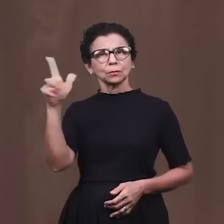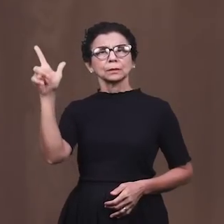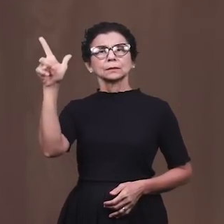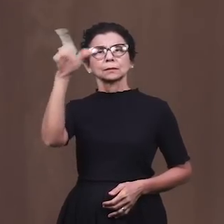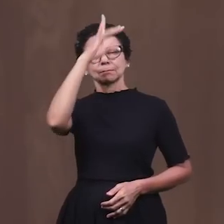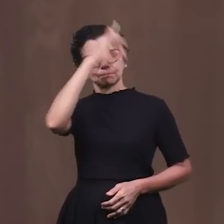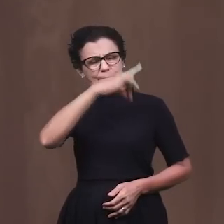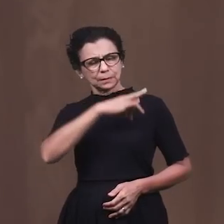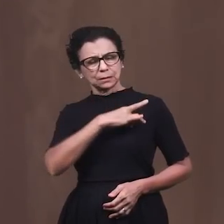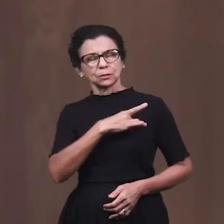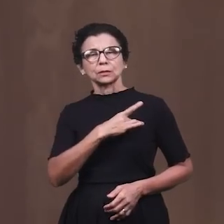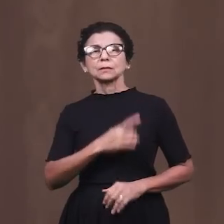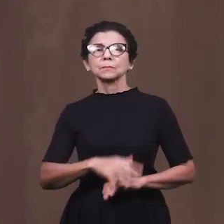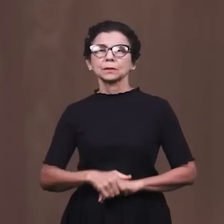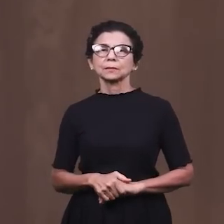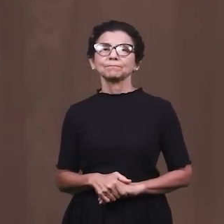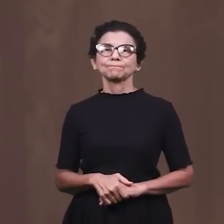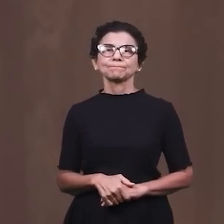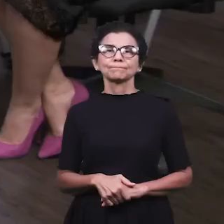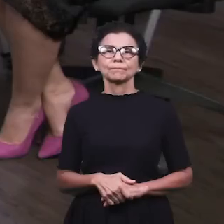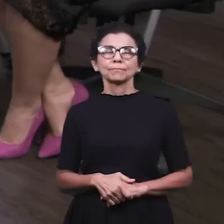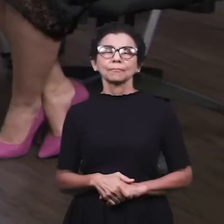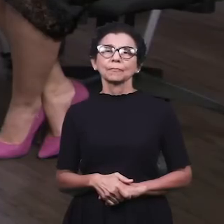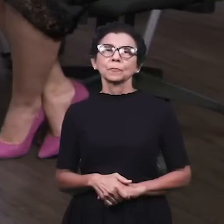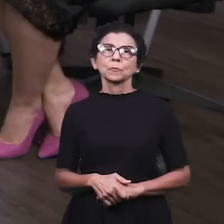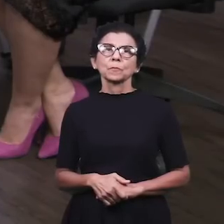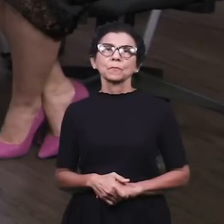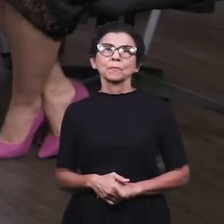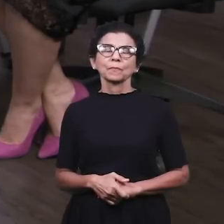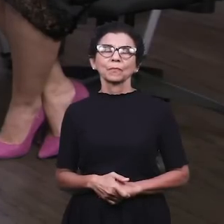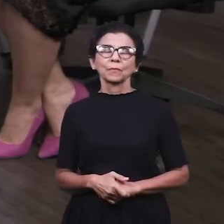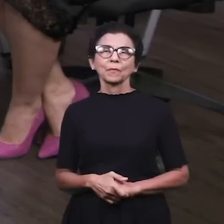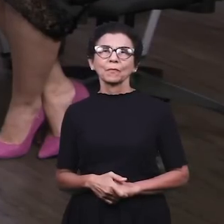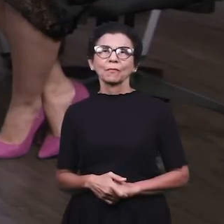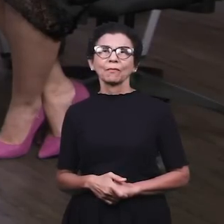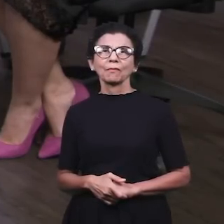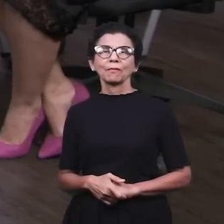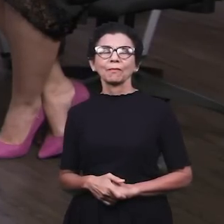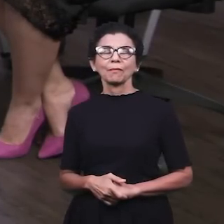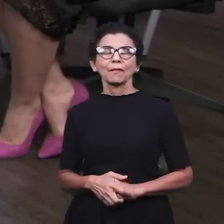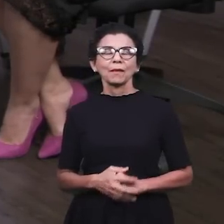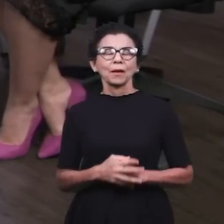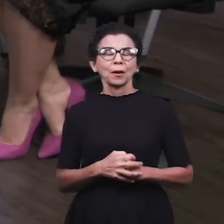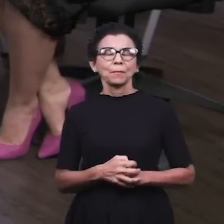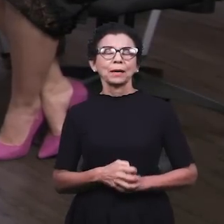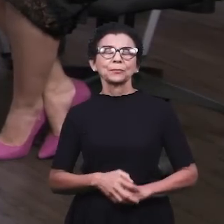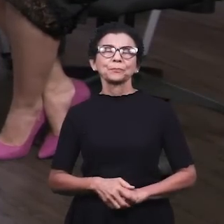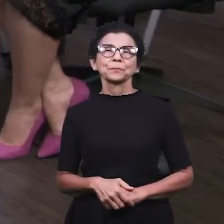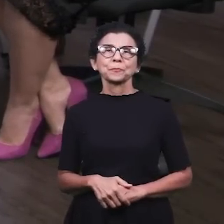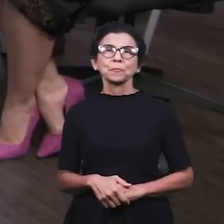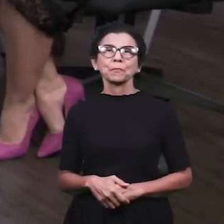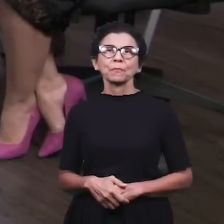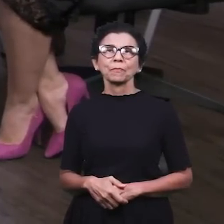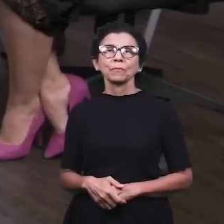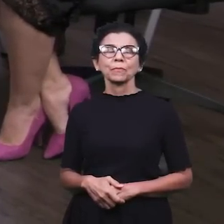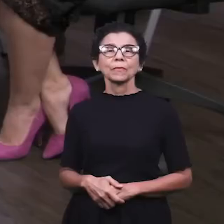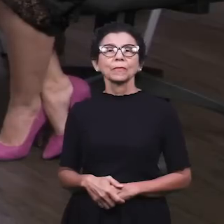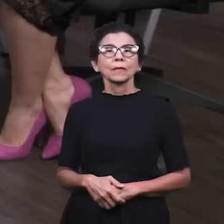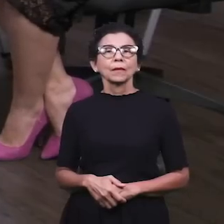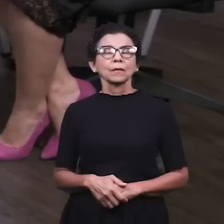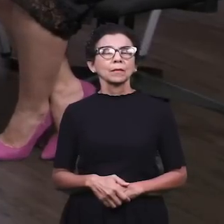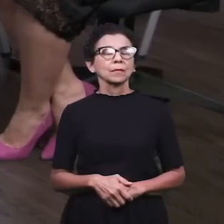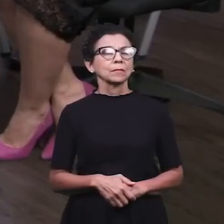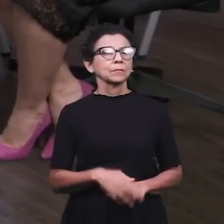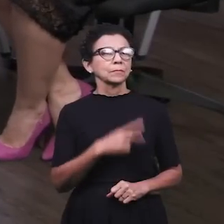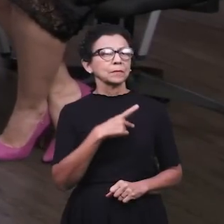ainda para receber os dons espirituais, né? Amém. Amém? Pode seguir, Nínive. Amém. Pastor Josias, no